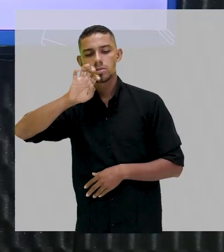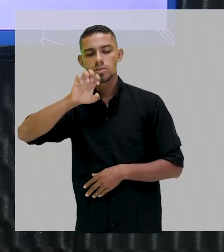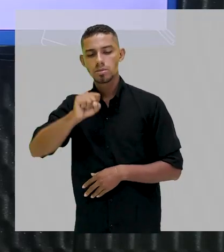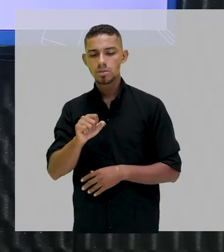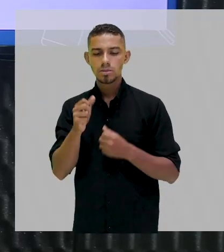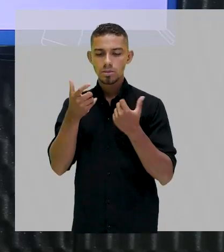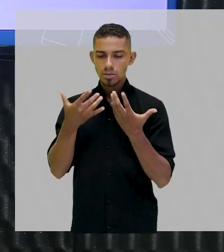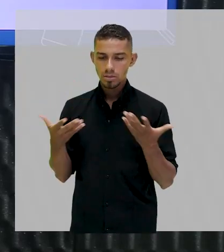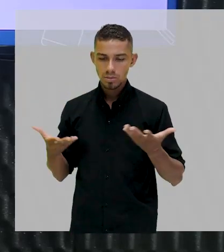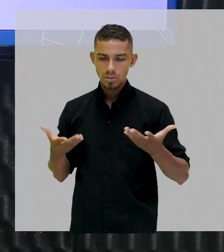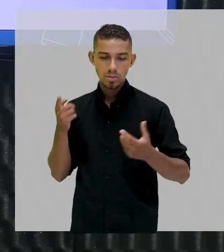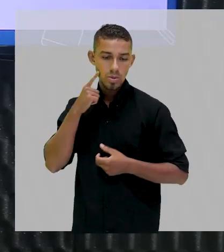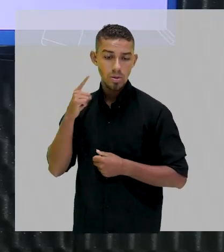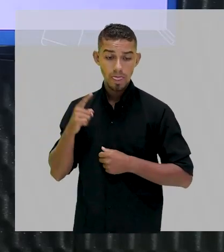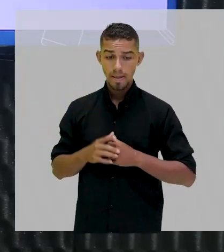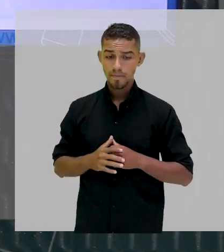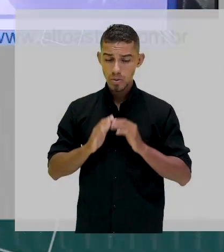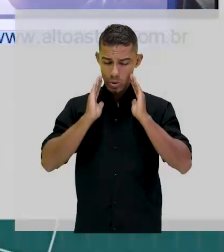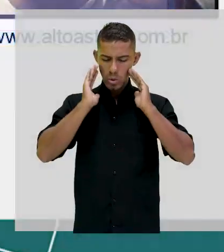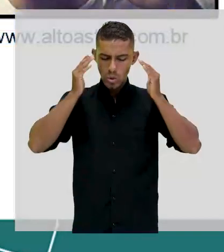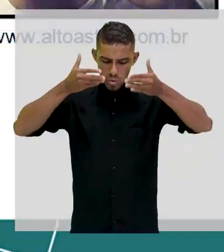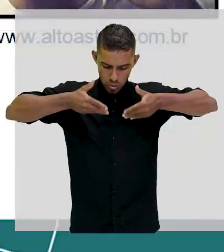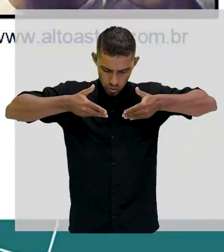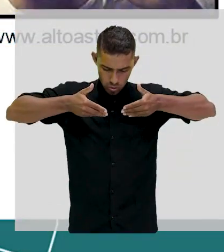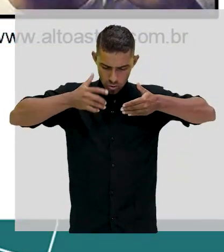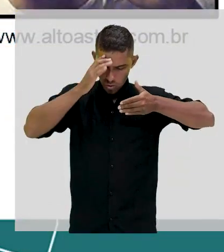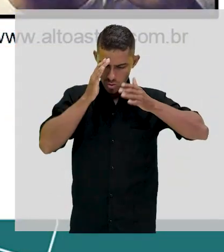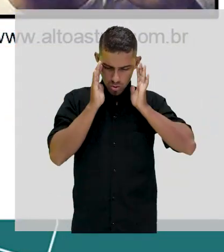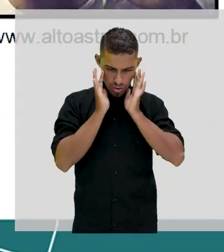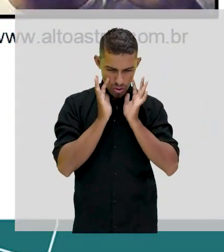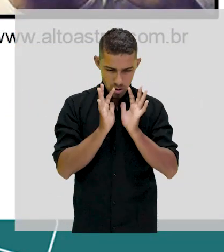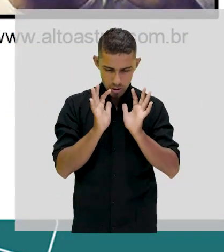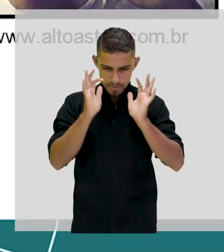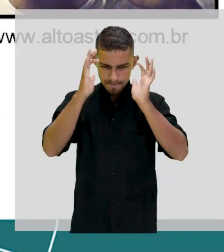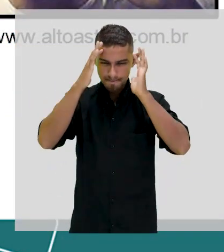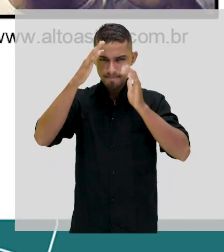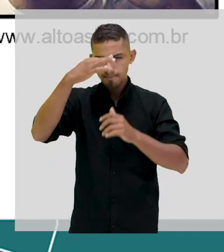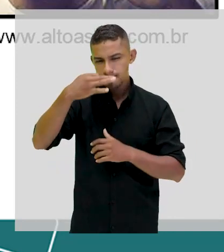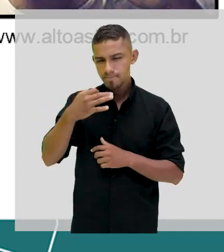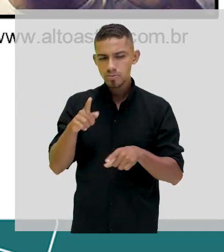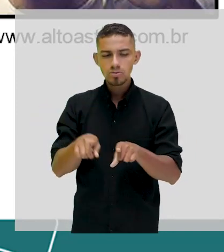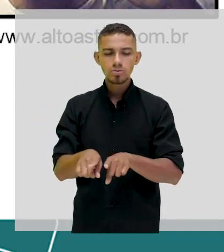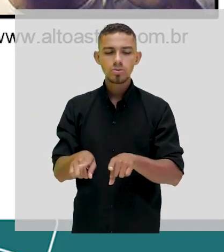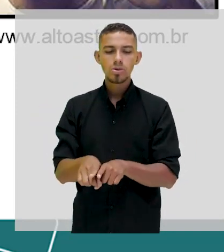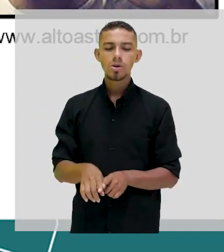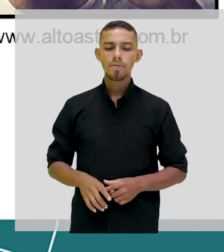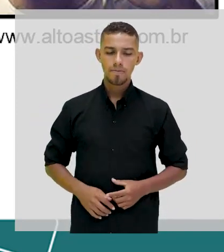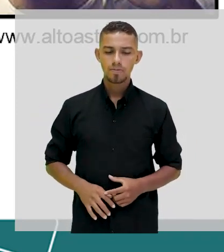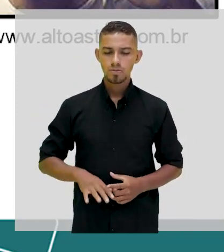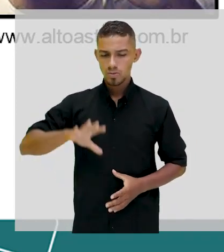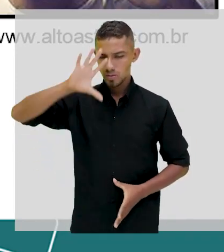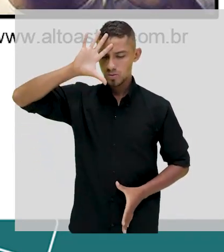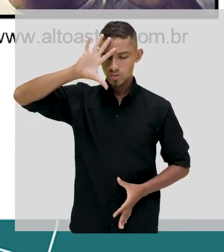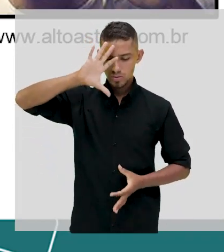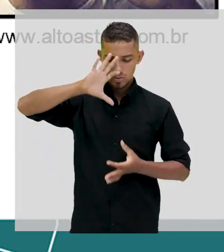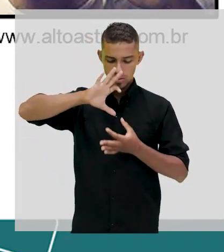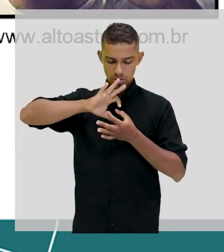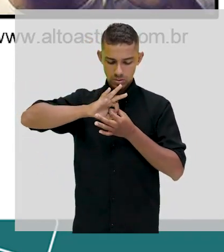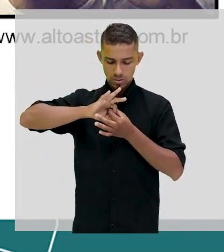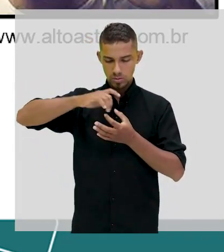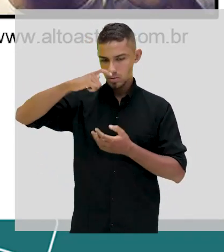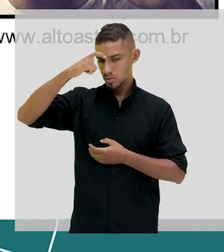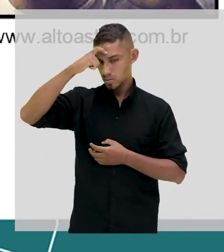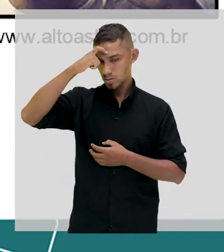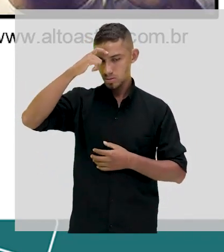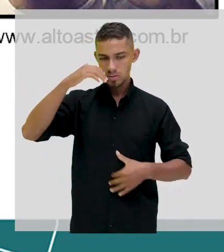ainda há pouco. Concentração. Joseph defendia que a conexão entre mente e corpo, mais uma